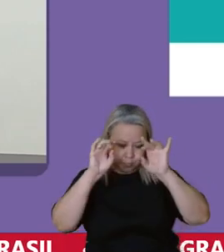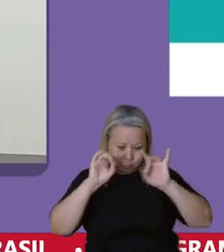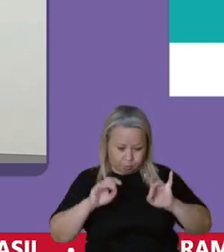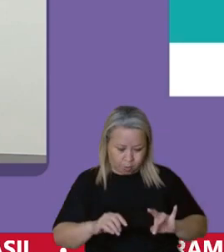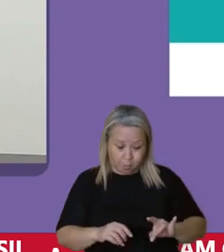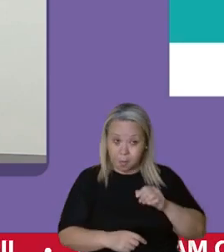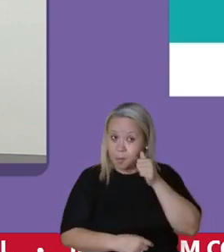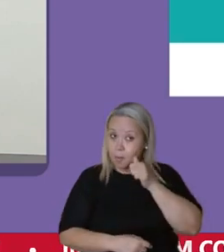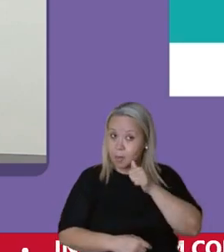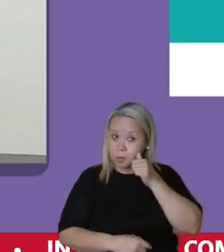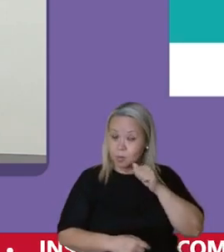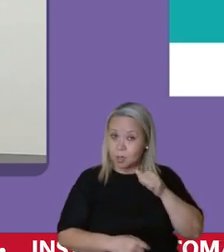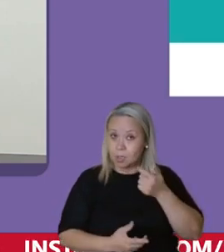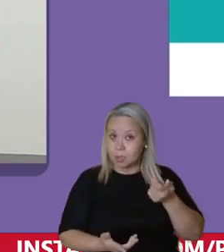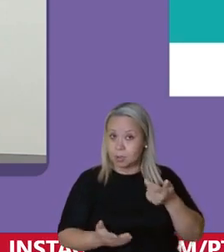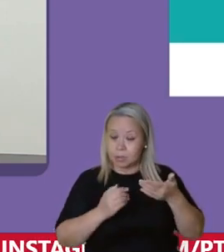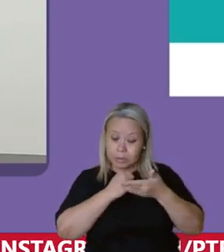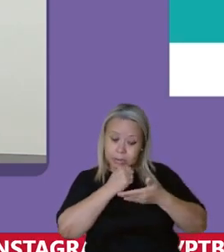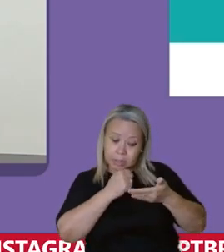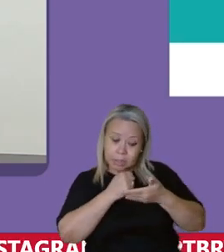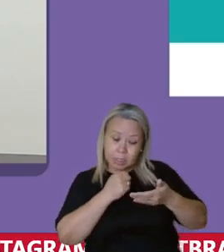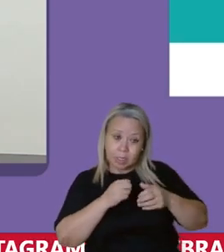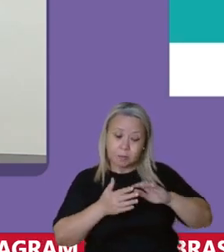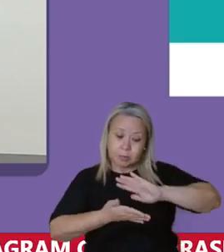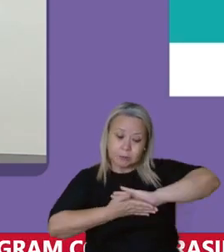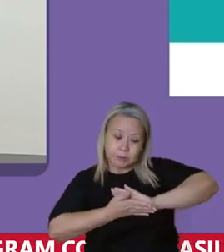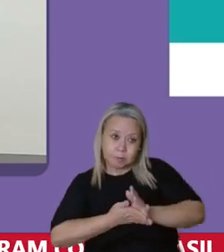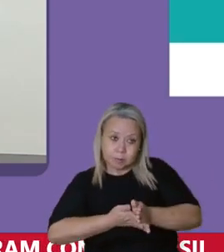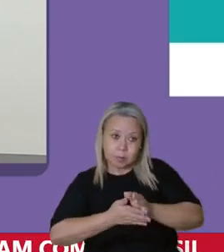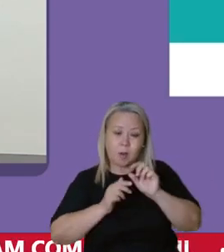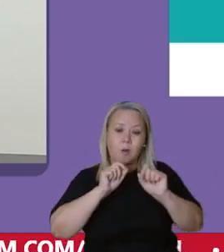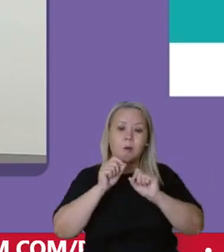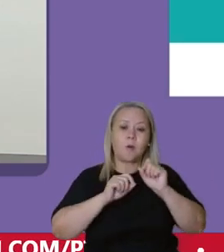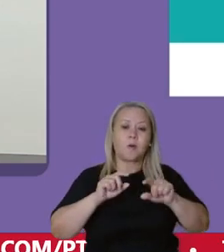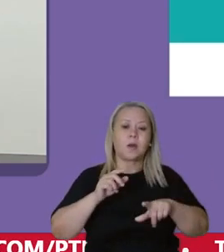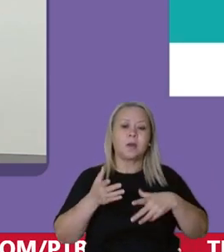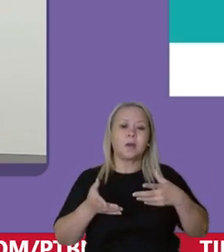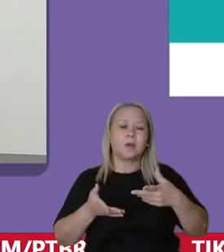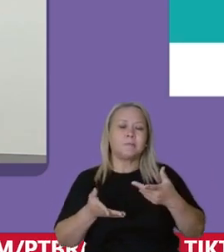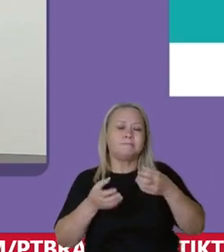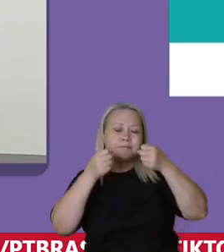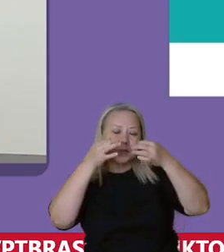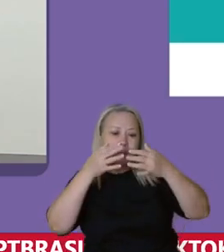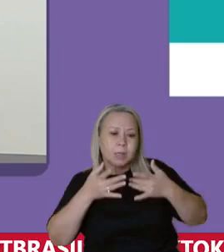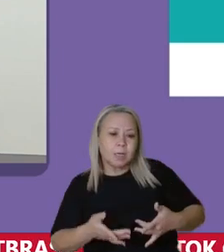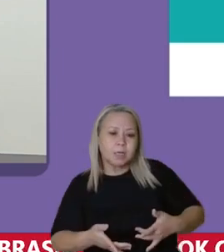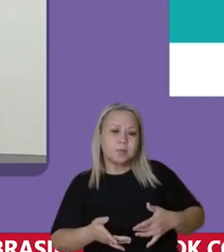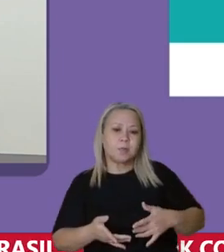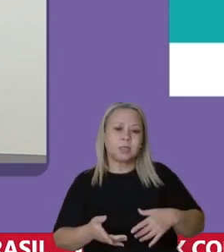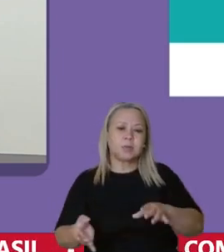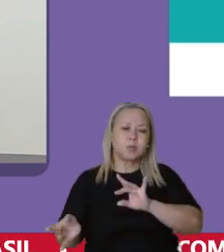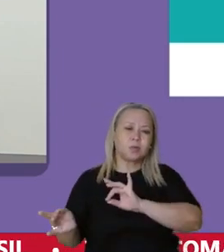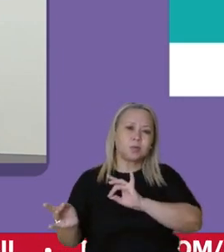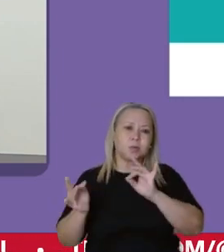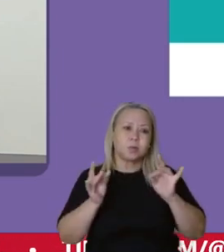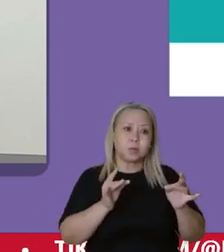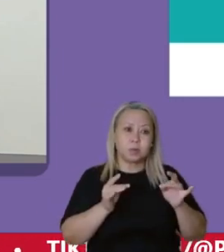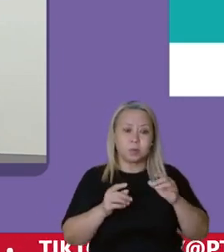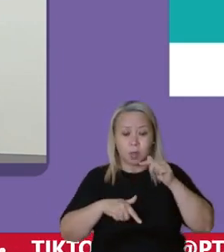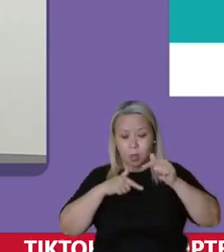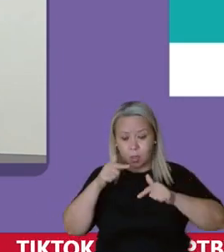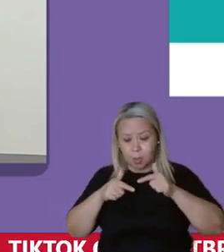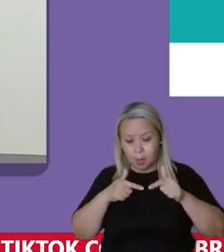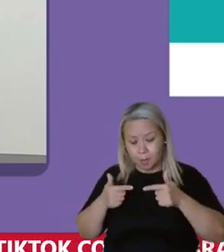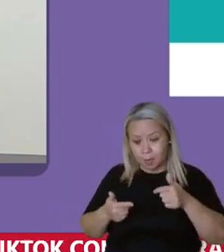as mulheres, esse nível de exploração. O que explica as várias jornadas de trabalho impostas às mulheres. As mulheres, além